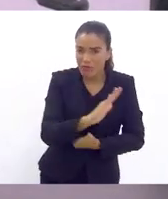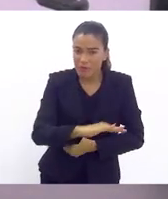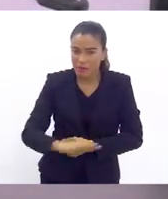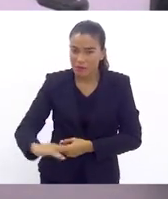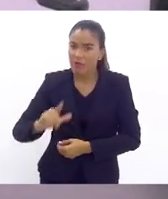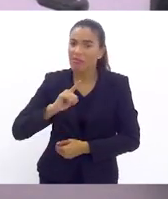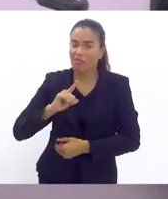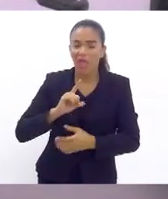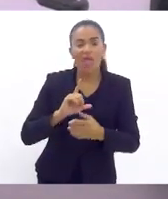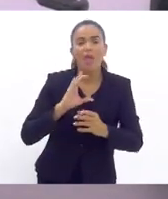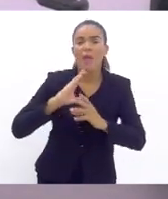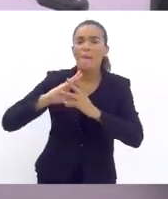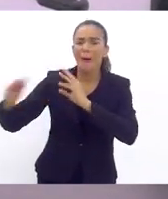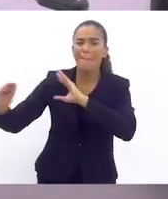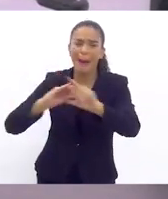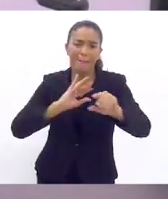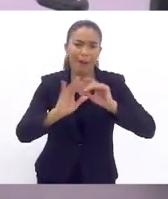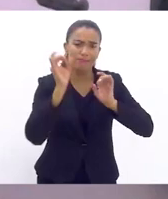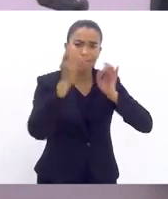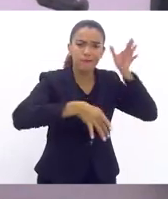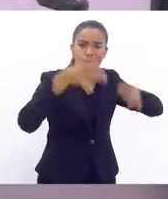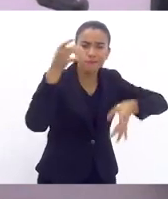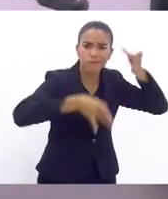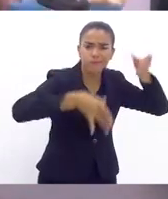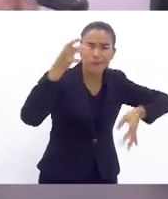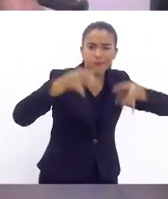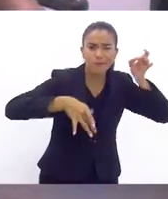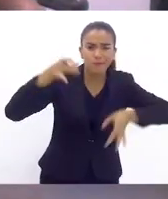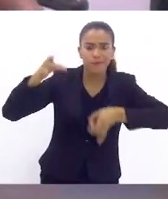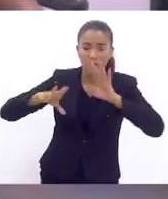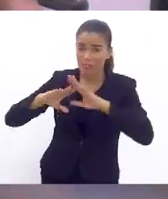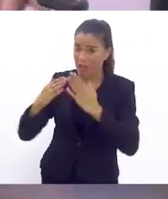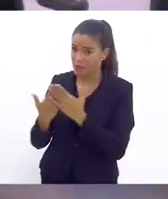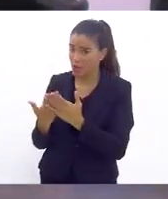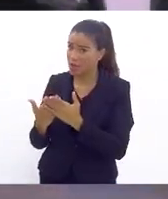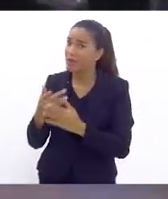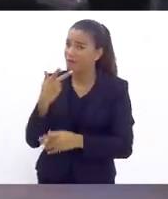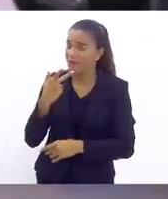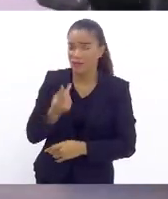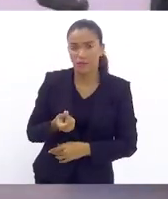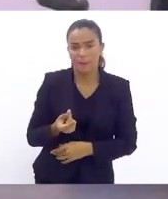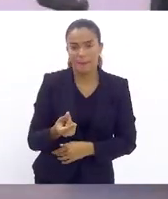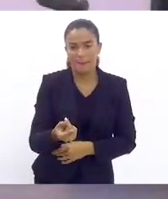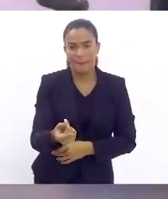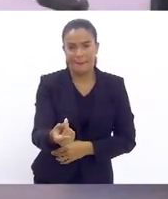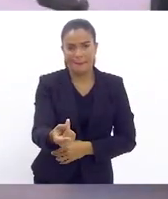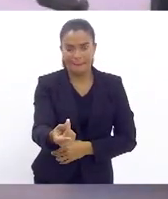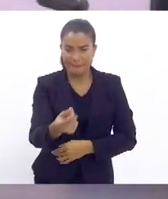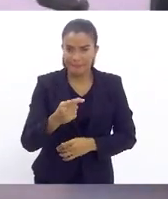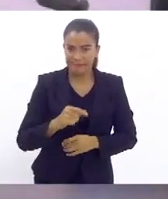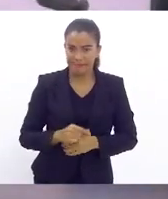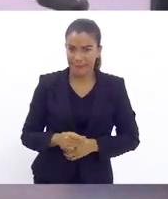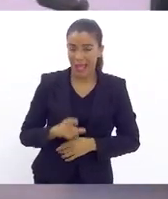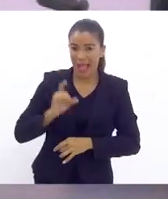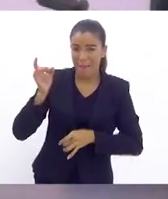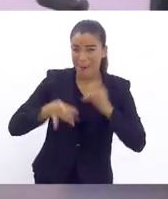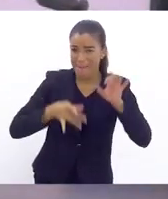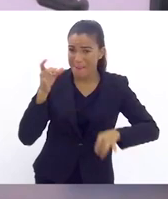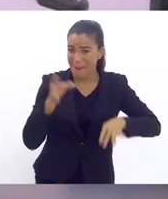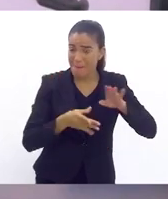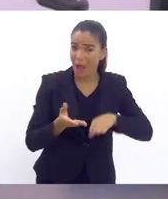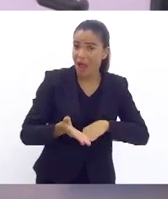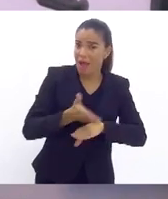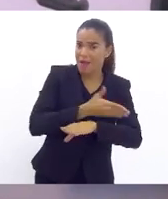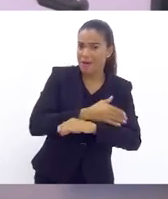tem uma taxa de evasão altíssima a gente está falando de garantir a permanência também as a taxa de evasão gera muito grande antes da